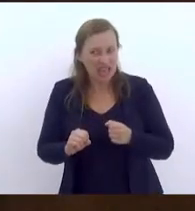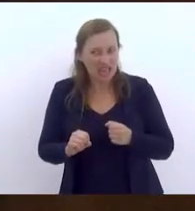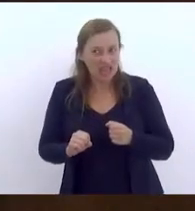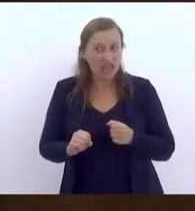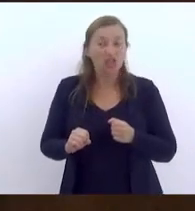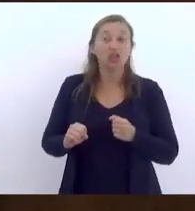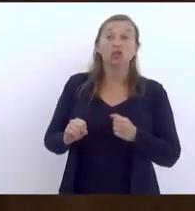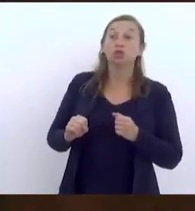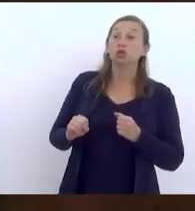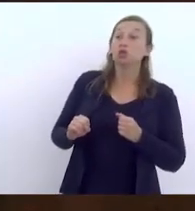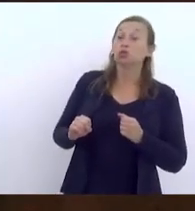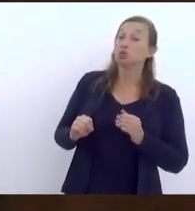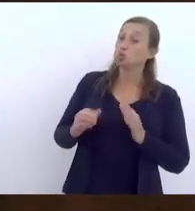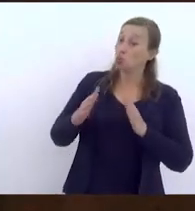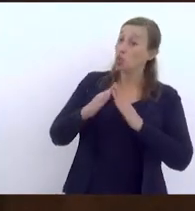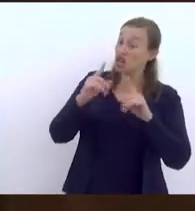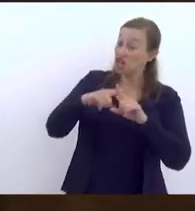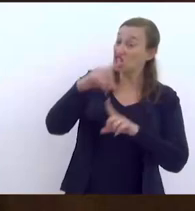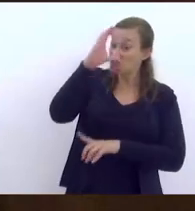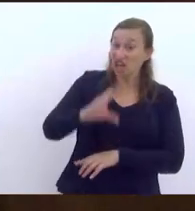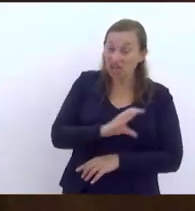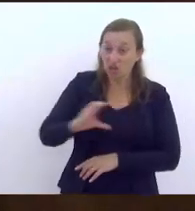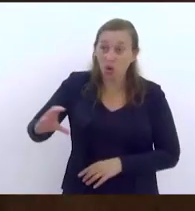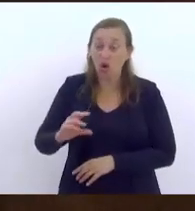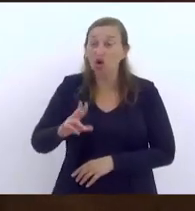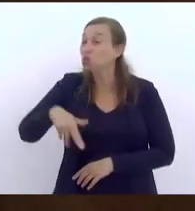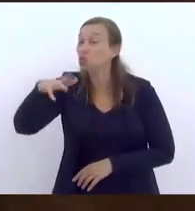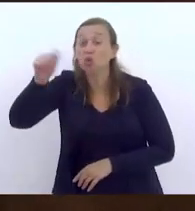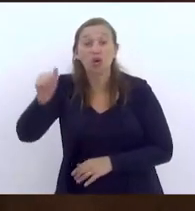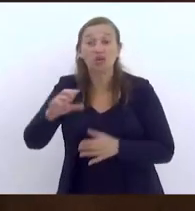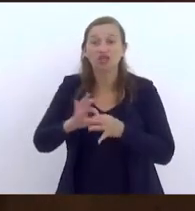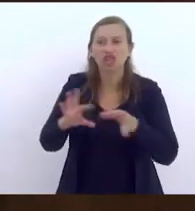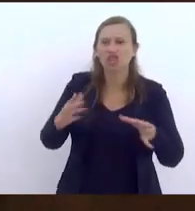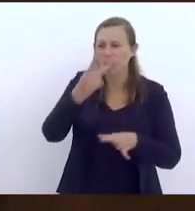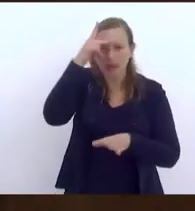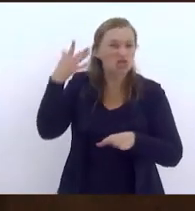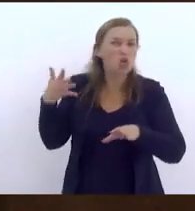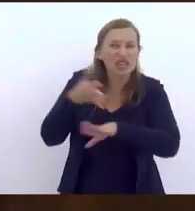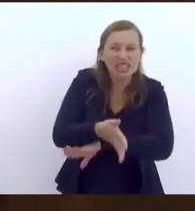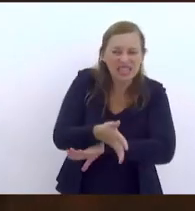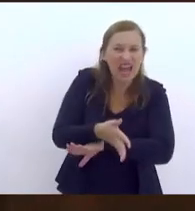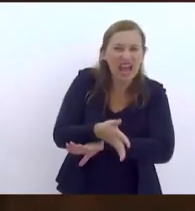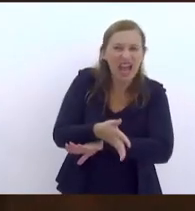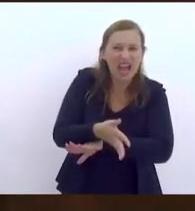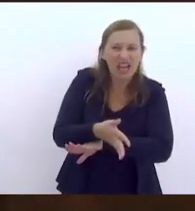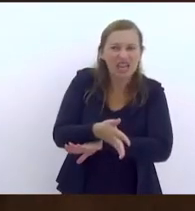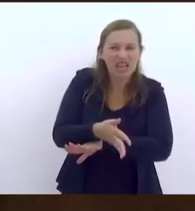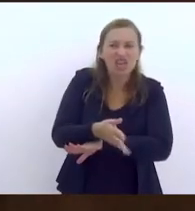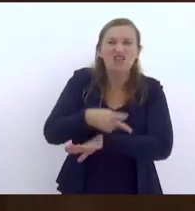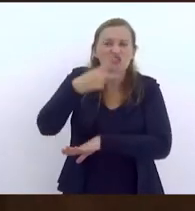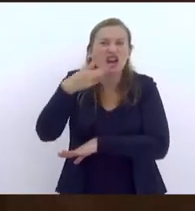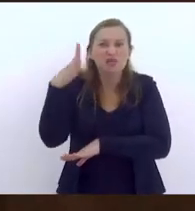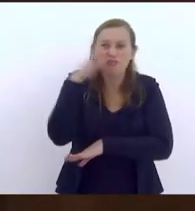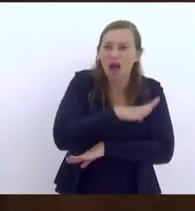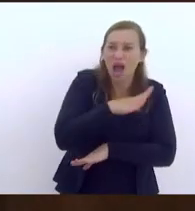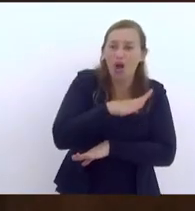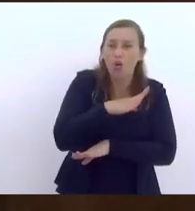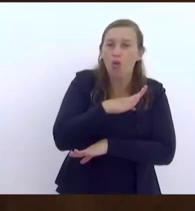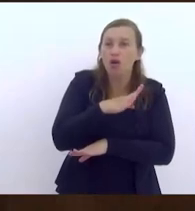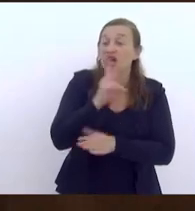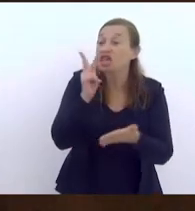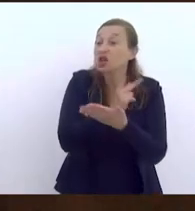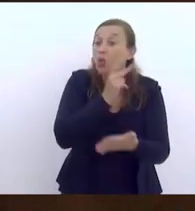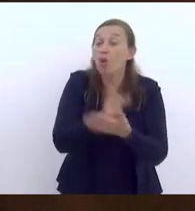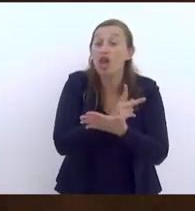numa igreja católica, também jamais vou permitir que alguém entre e vilipendie, fale mal. Isso é um desrespeito